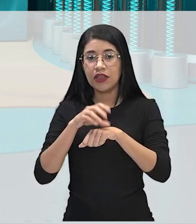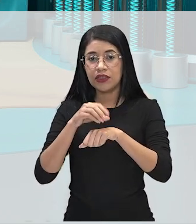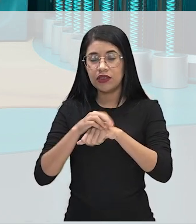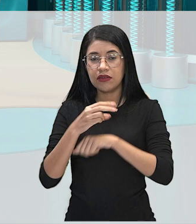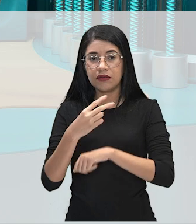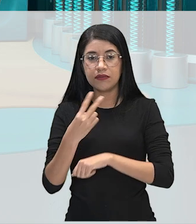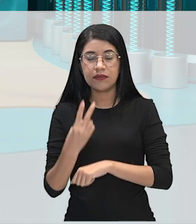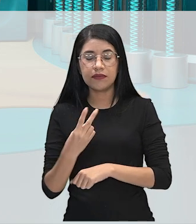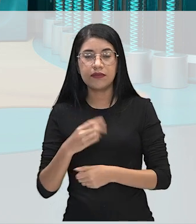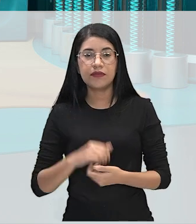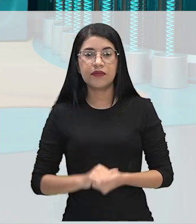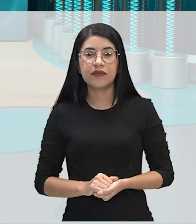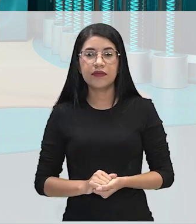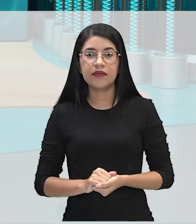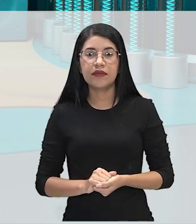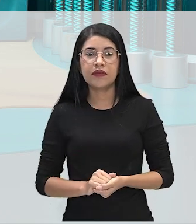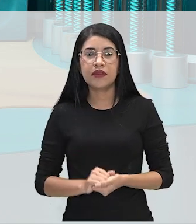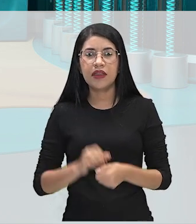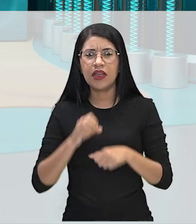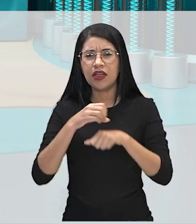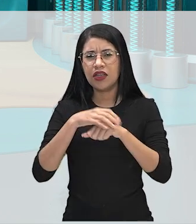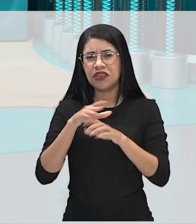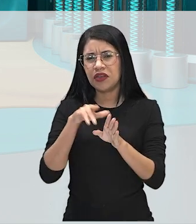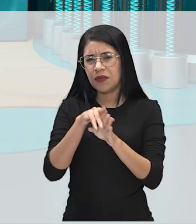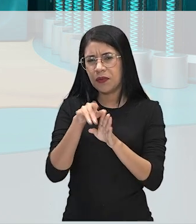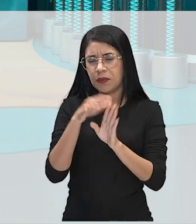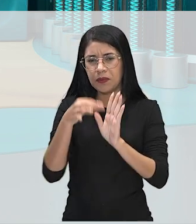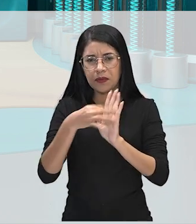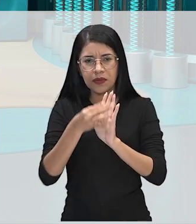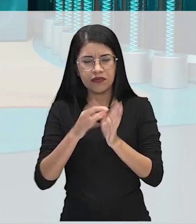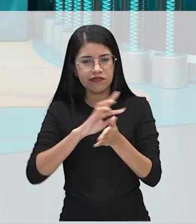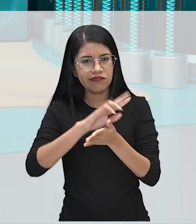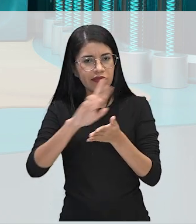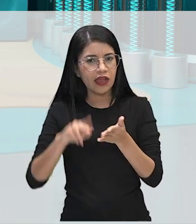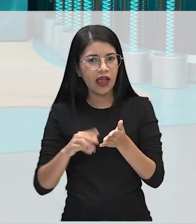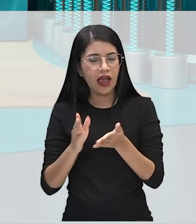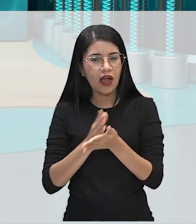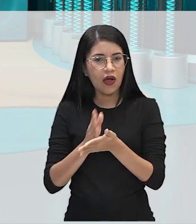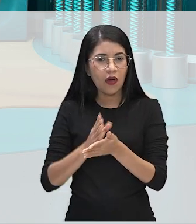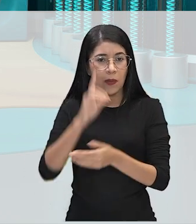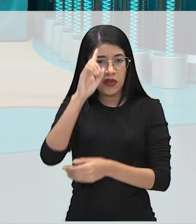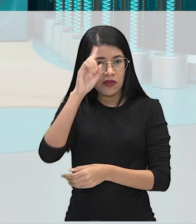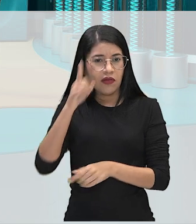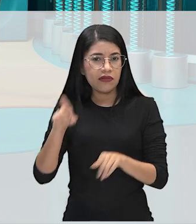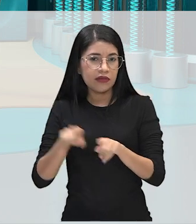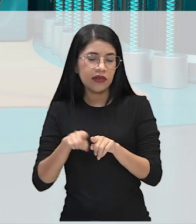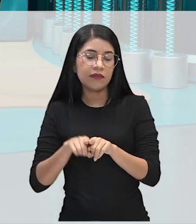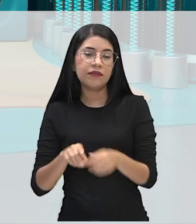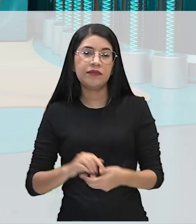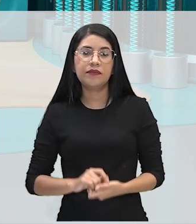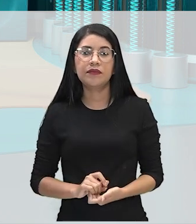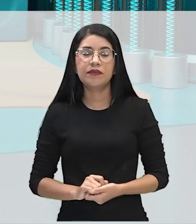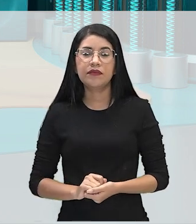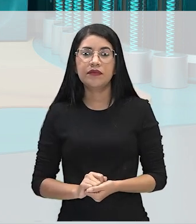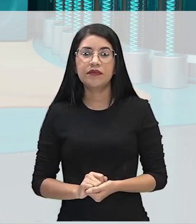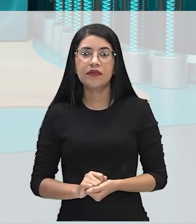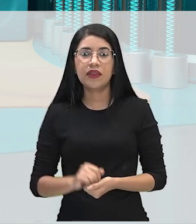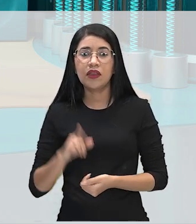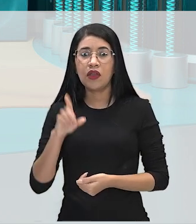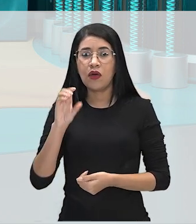vocês aqui. Aqui no caso são dicas, conselhos, sugestões. Às vezes tem ordem, faça isso, tá bom? Então,